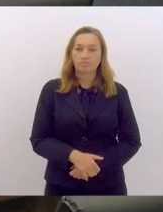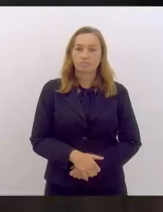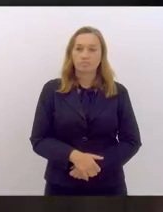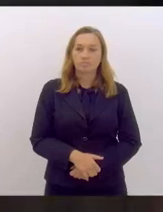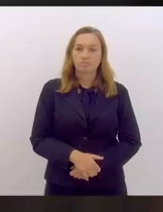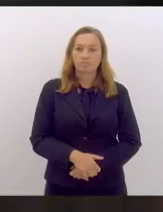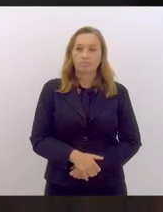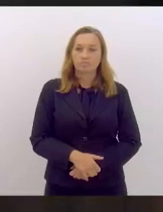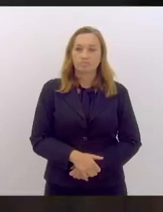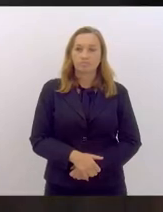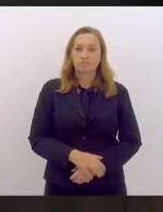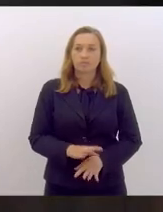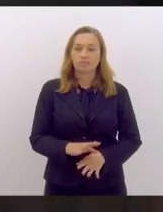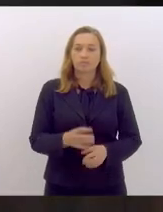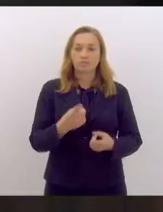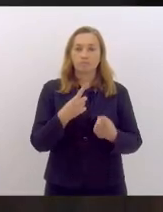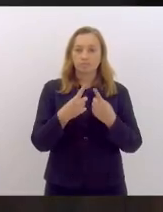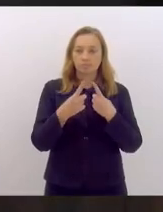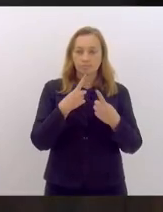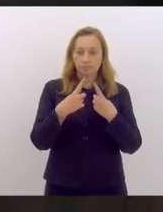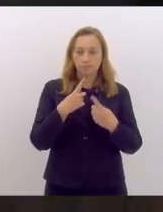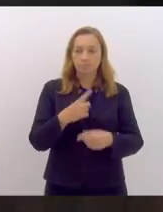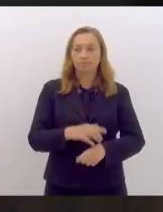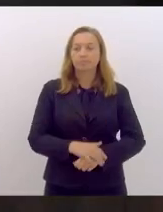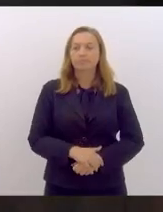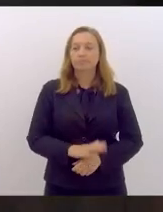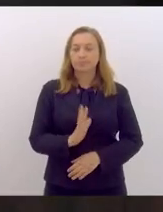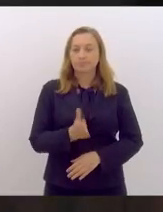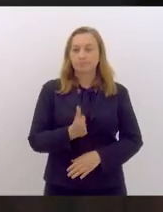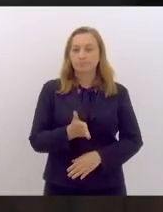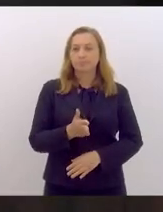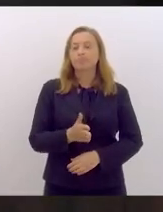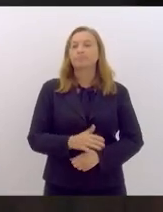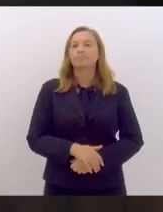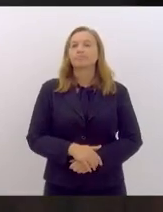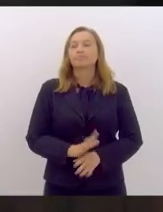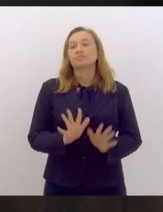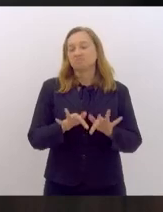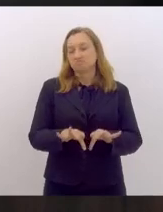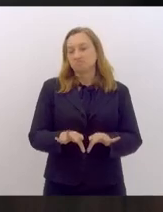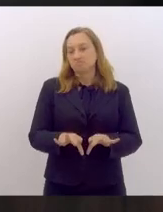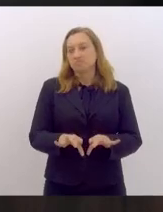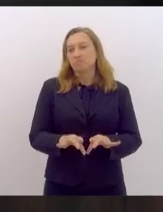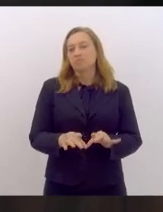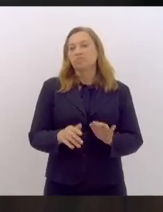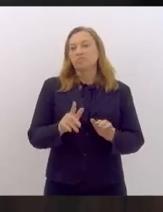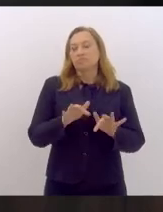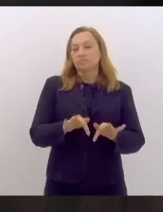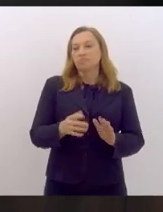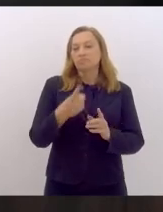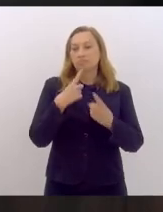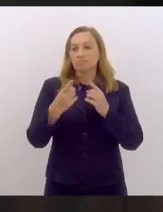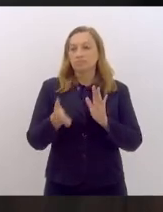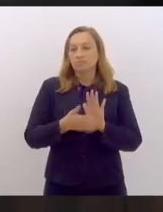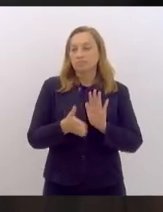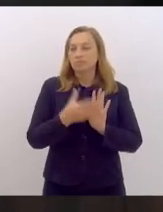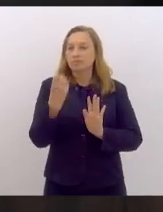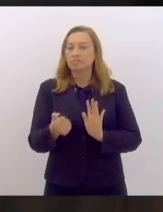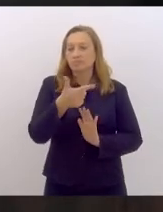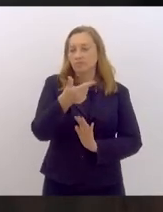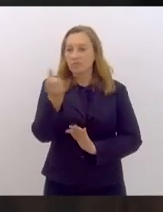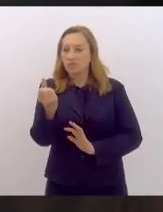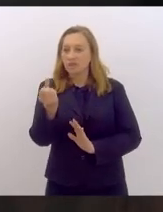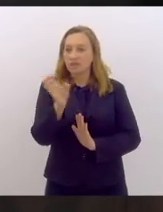Com os pareceres emitidos em discussão. Não havendo quem queira discutir, encerrada a discussão, a presente proposta recebeu